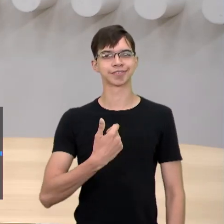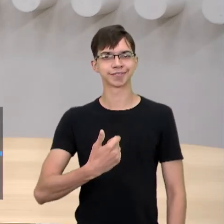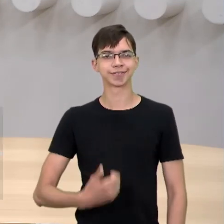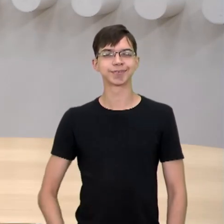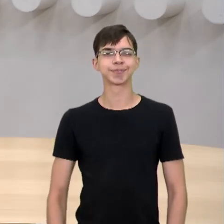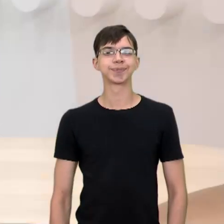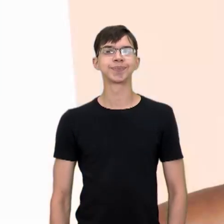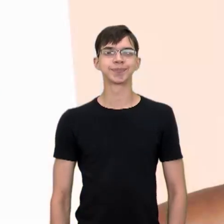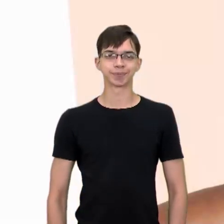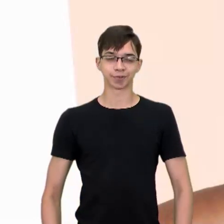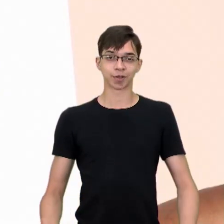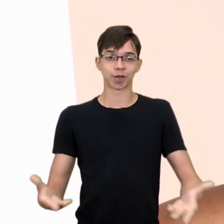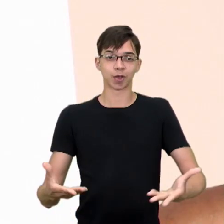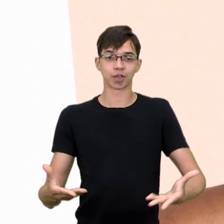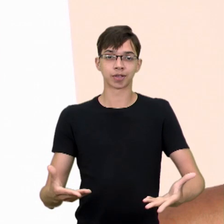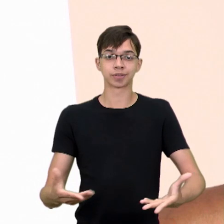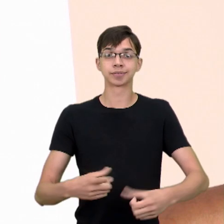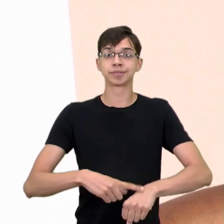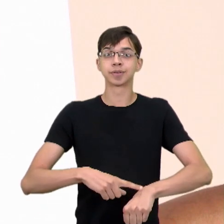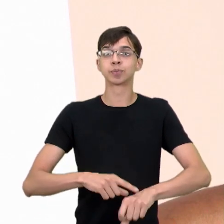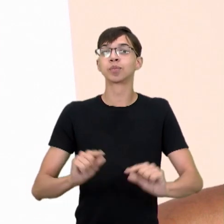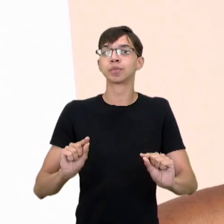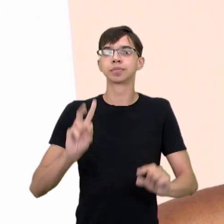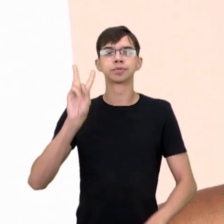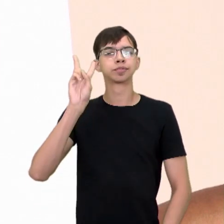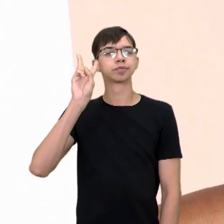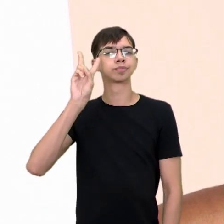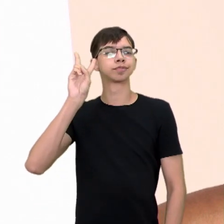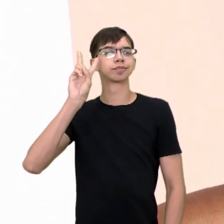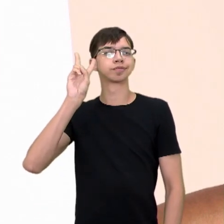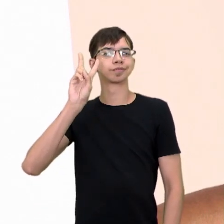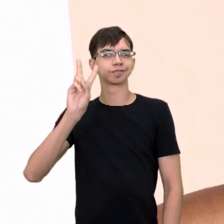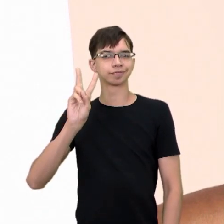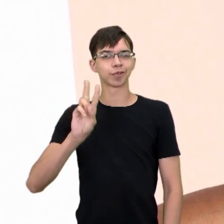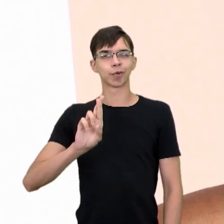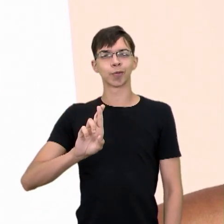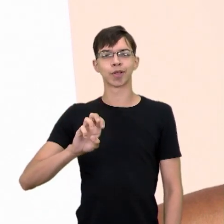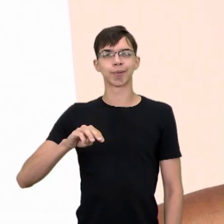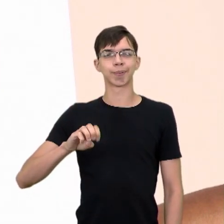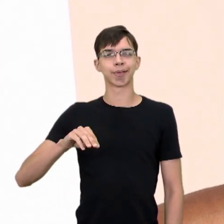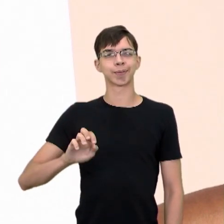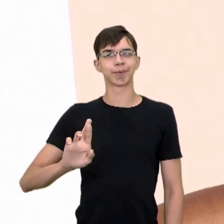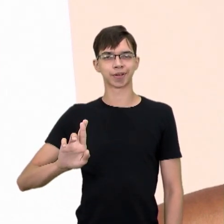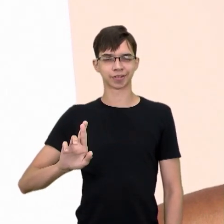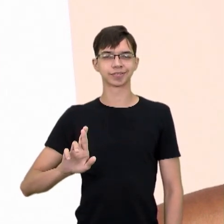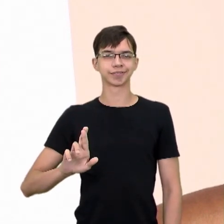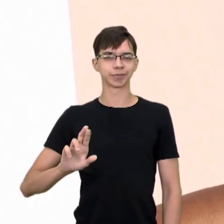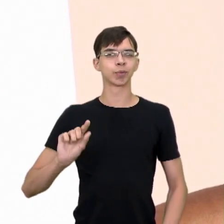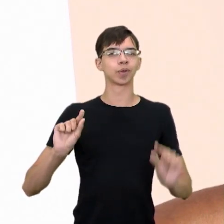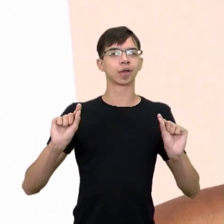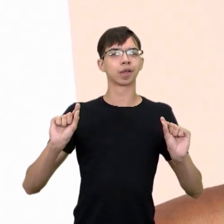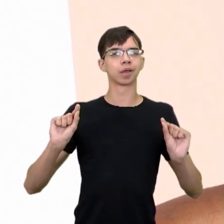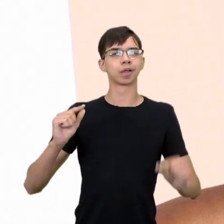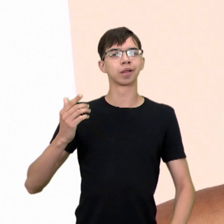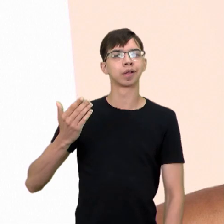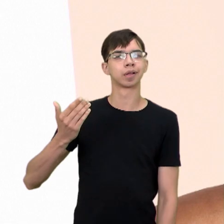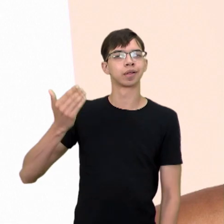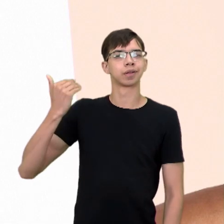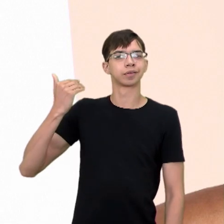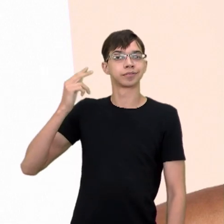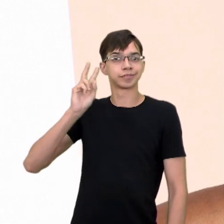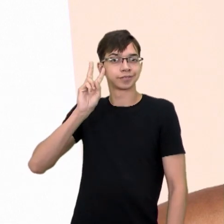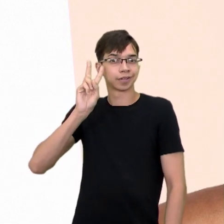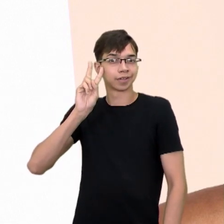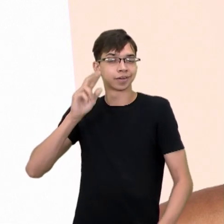fazer o momento remember, né? Sistematização, mas o momento remember, flashback, né? Na aula passada a gente falou